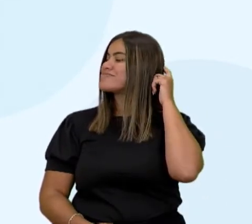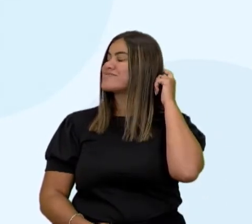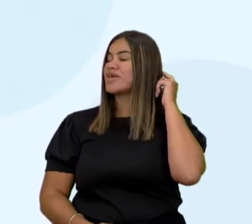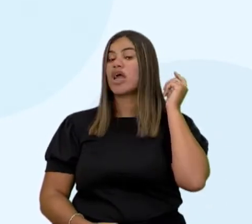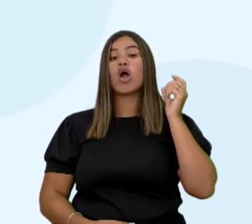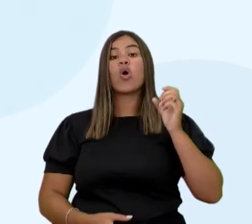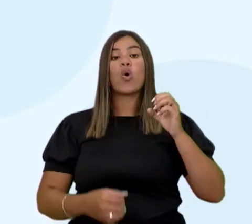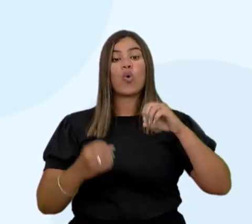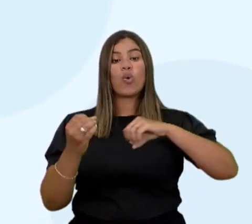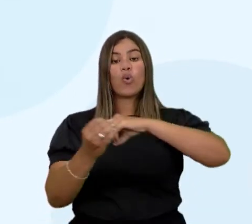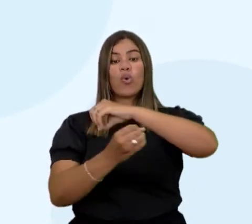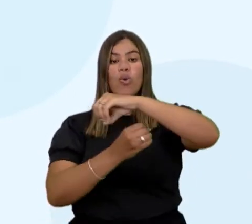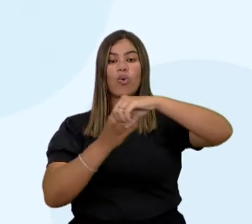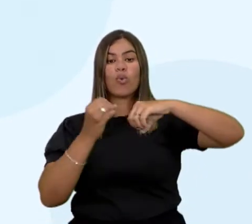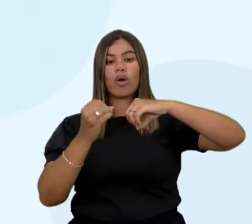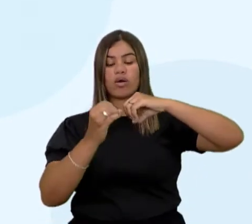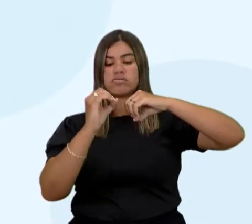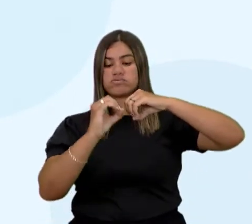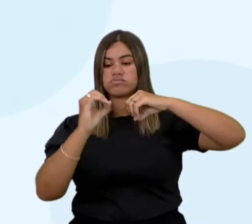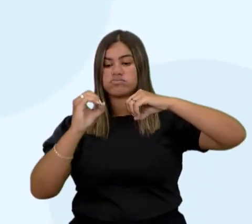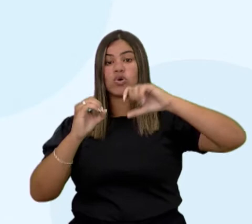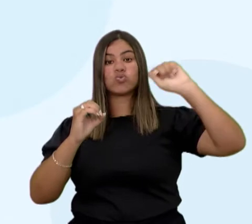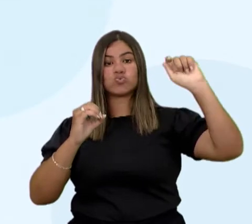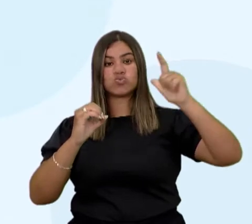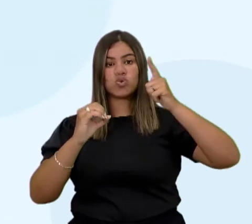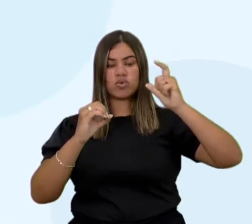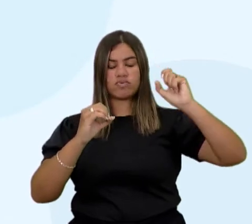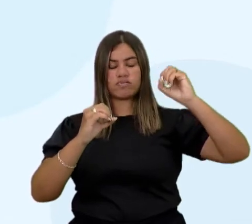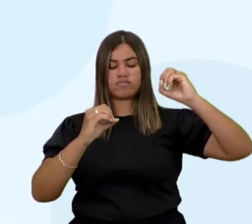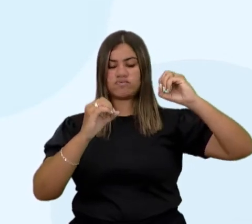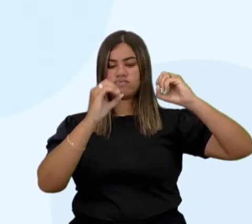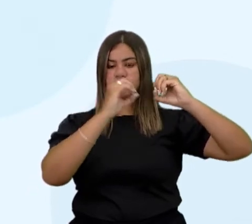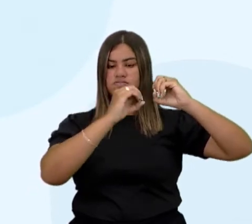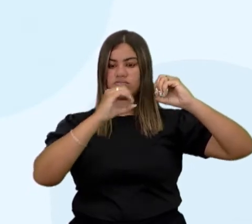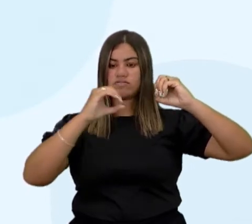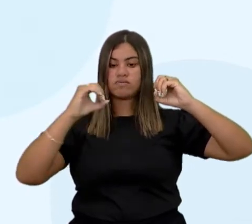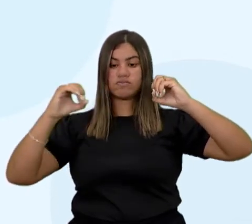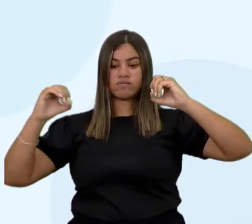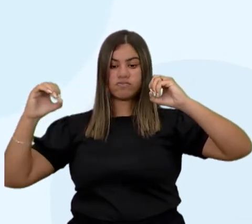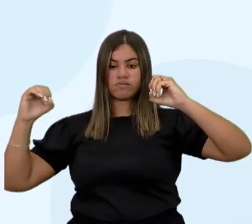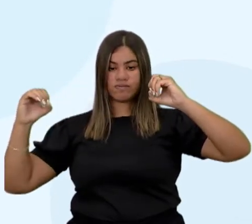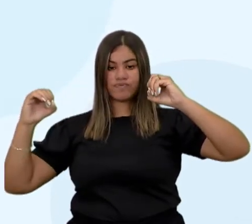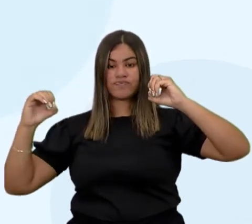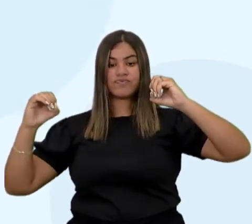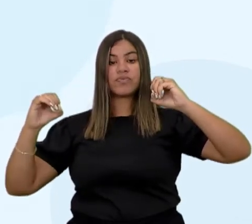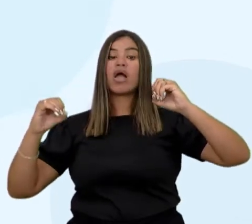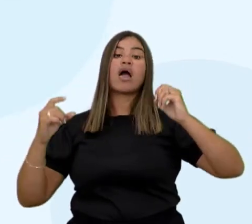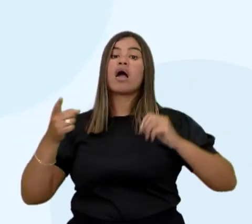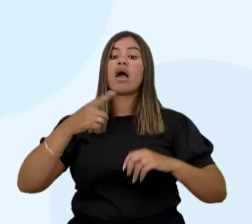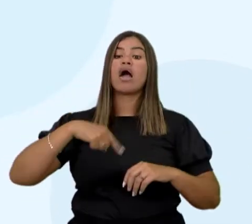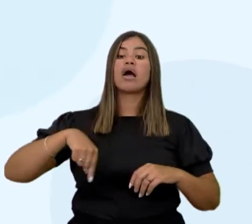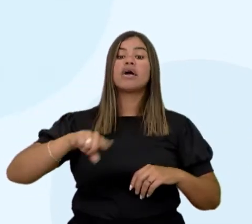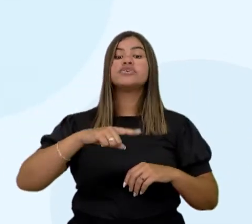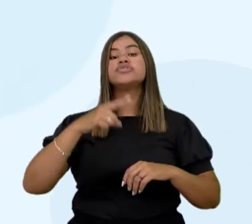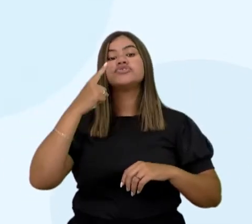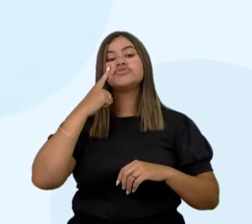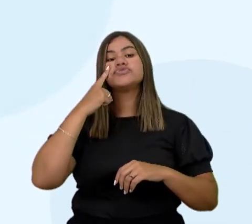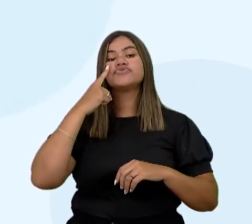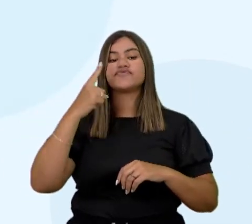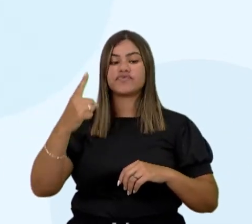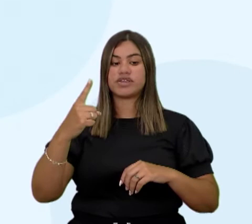alinhados, né? Isso aí é interessante retratar para vocês, para melhor visualizar tanto